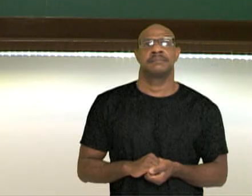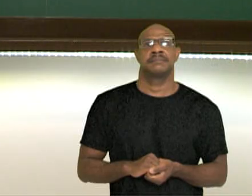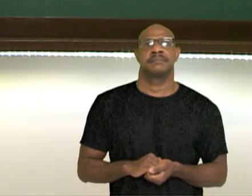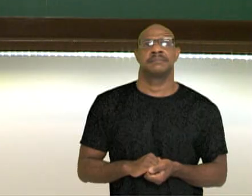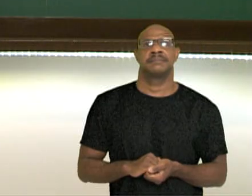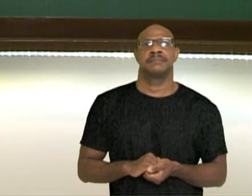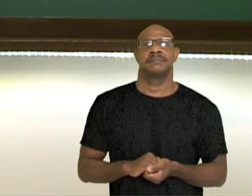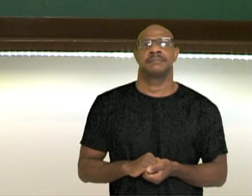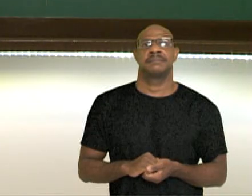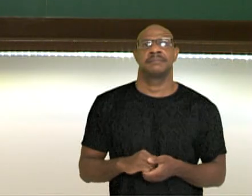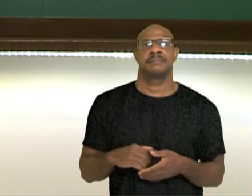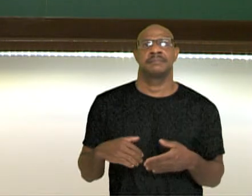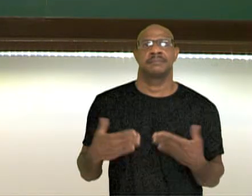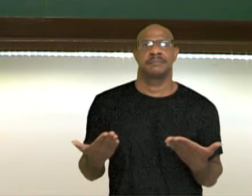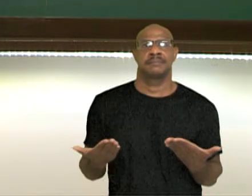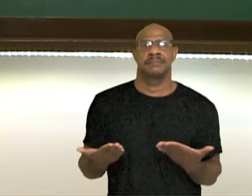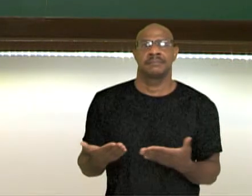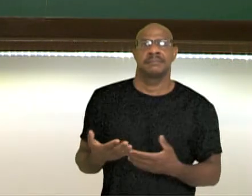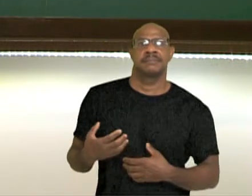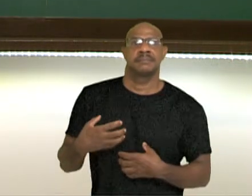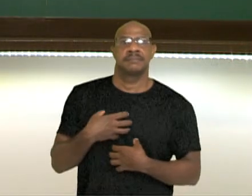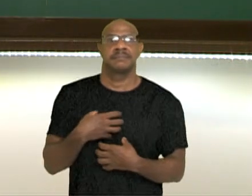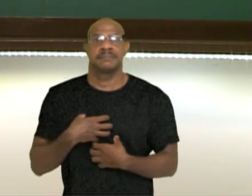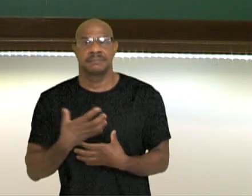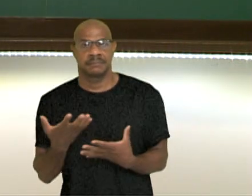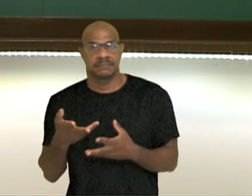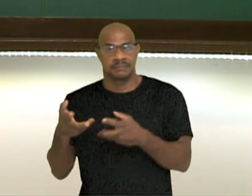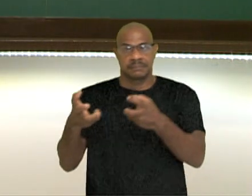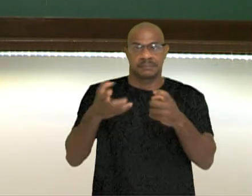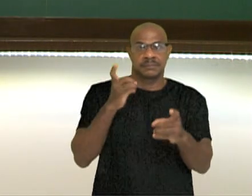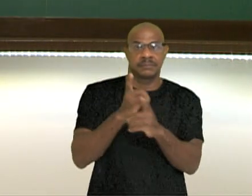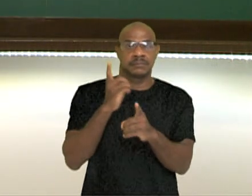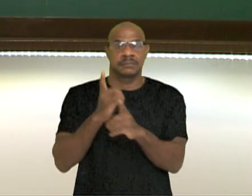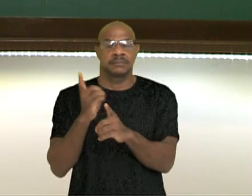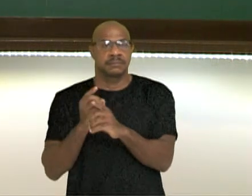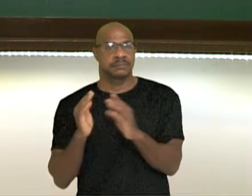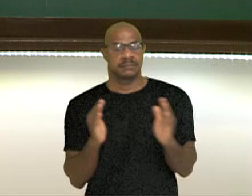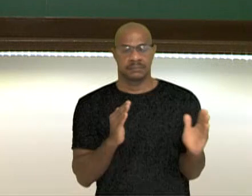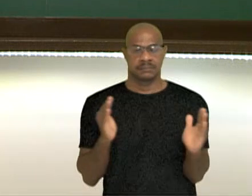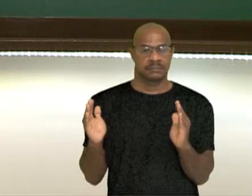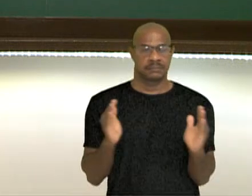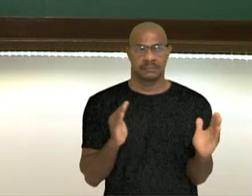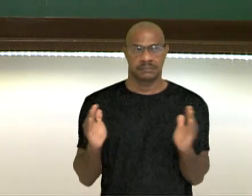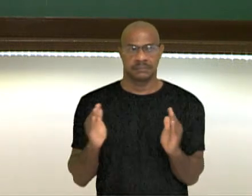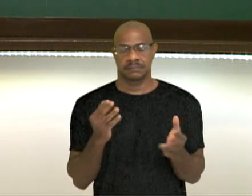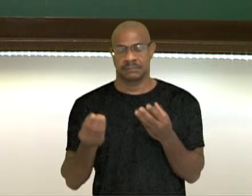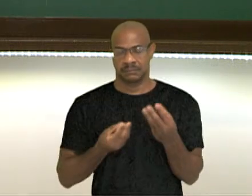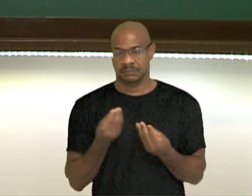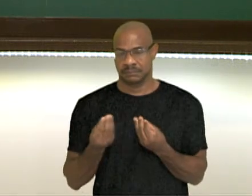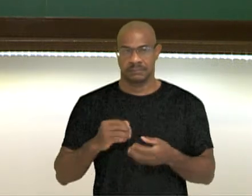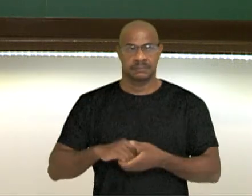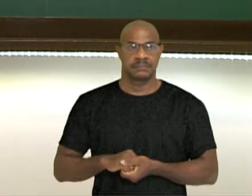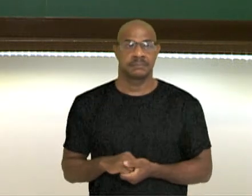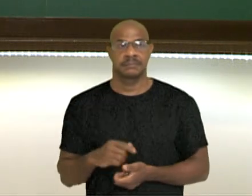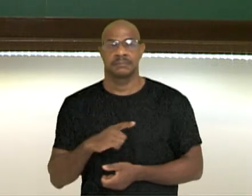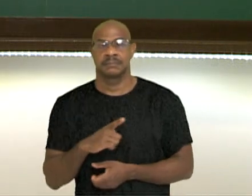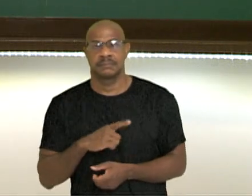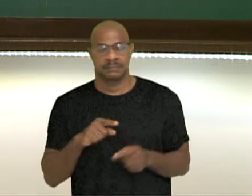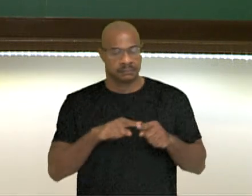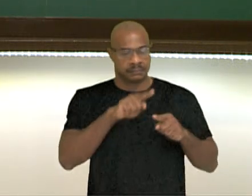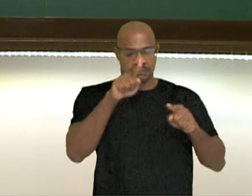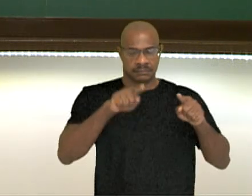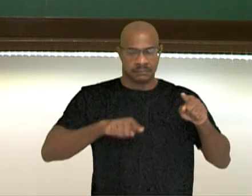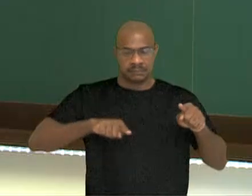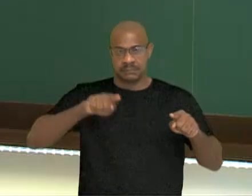E aí, conseguiu descobrir qual é o período da função que representa o movimento desse móvel? Vamos verificar. Então nós temos aqui o gráfico, né, que